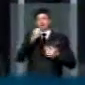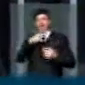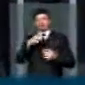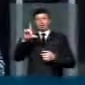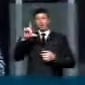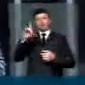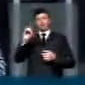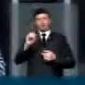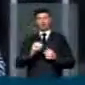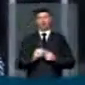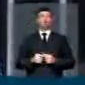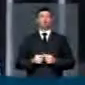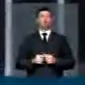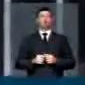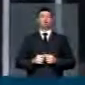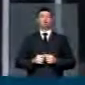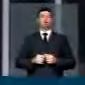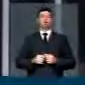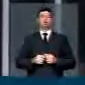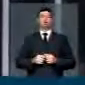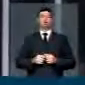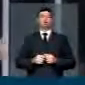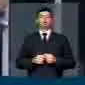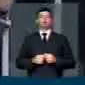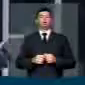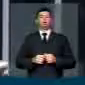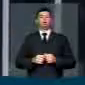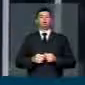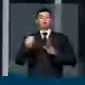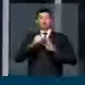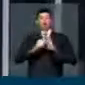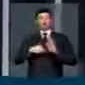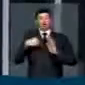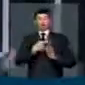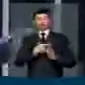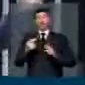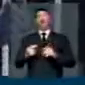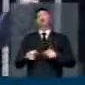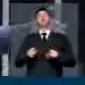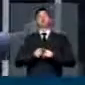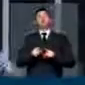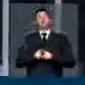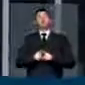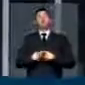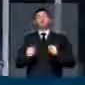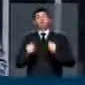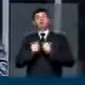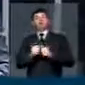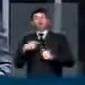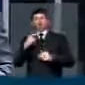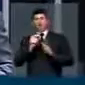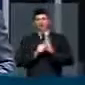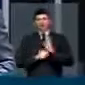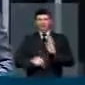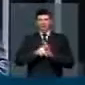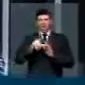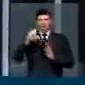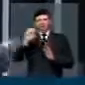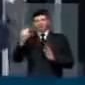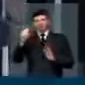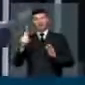LDO, o resumo da nossa LDO, o relatório da nossa LDO feito, e também agora com o nosso relatório da nossa LOA.